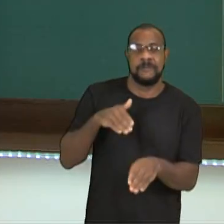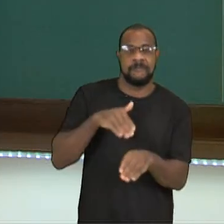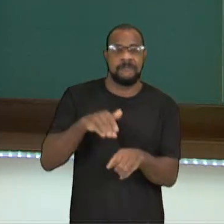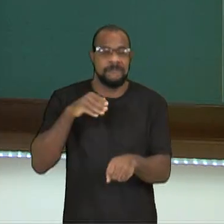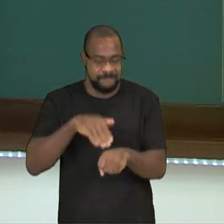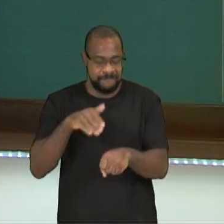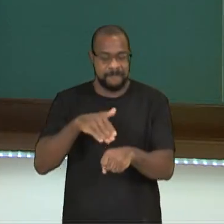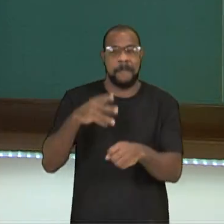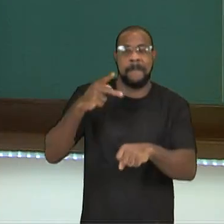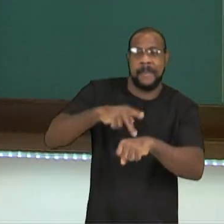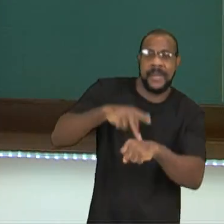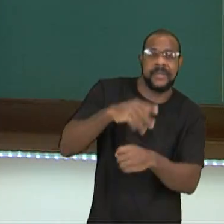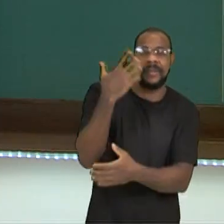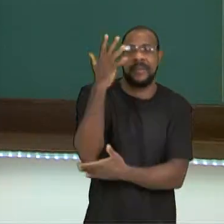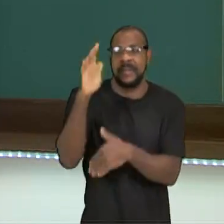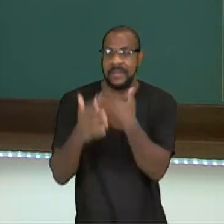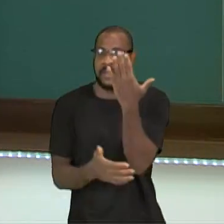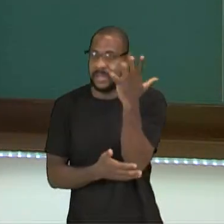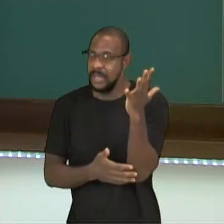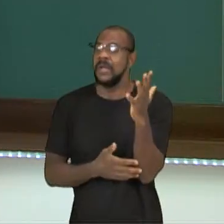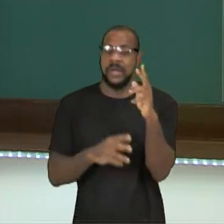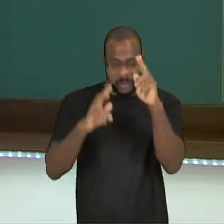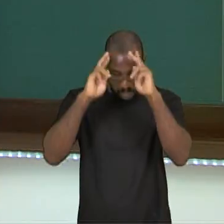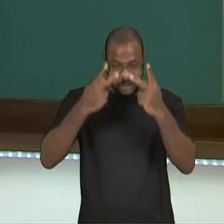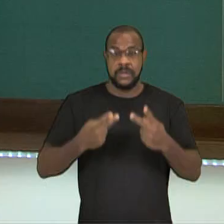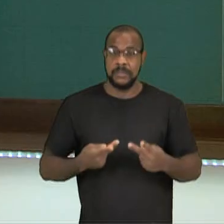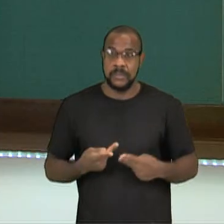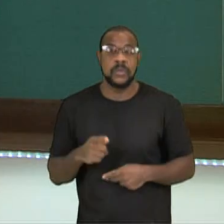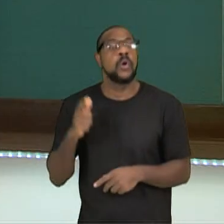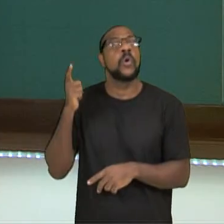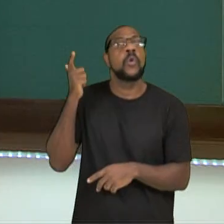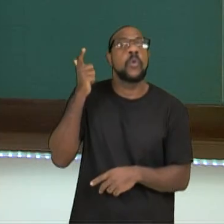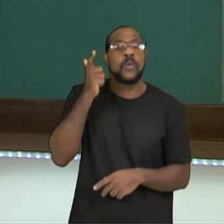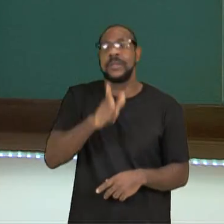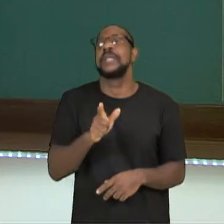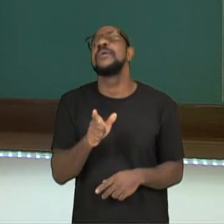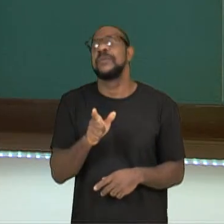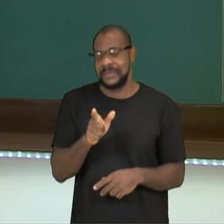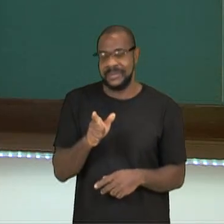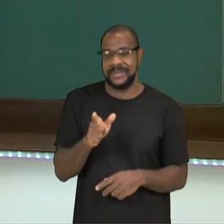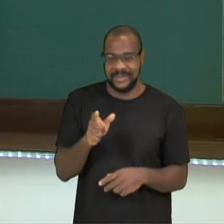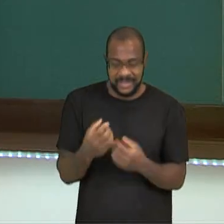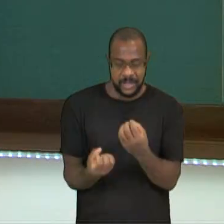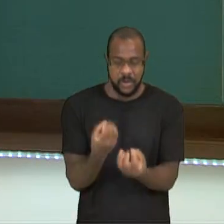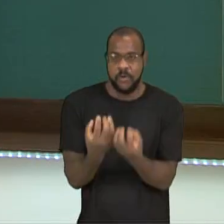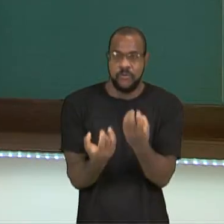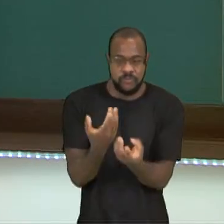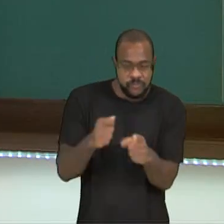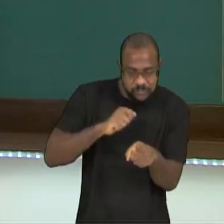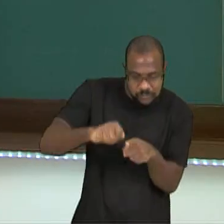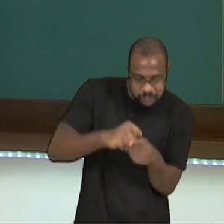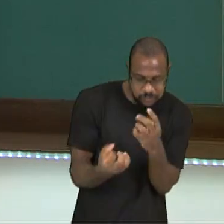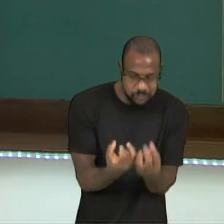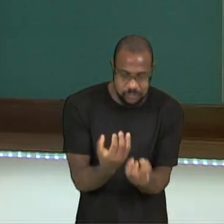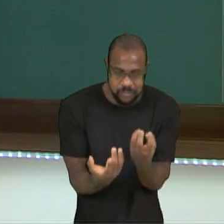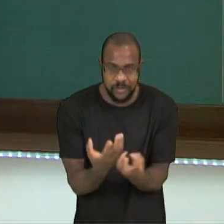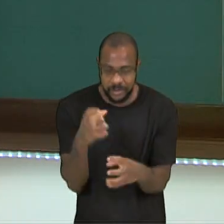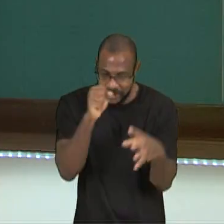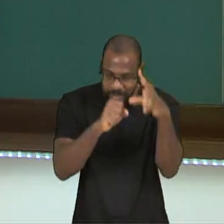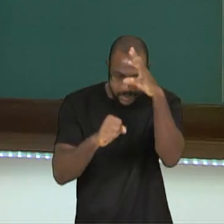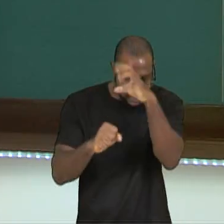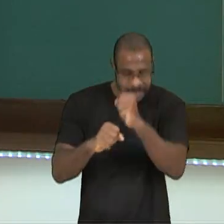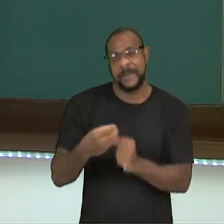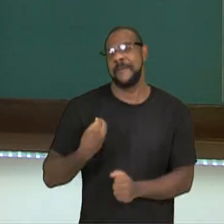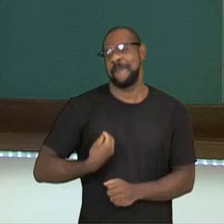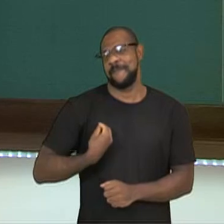através de madeira, mas o homem aprendeu a dominar a técnica do fogo. E isso foi fundamental para a existência dessa espécie também, para a